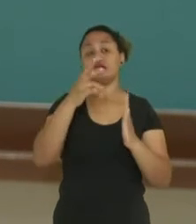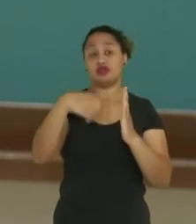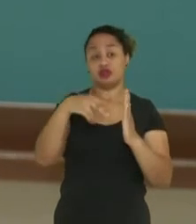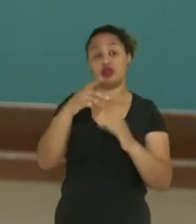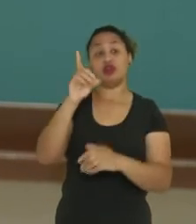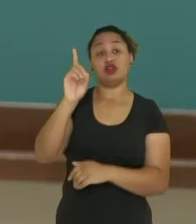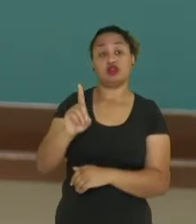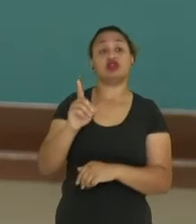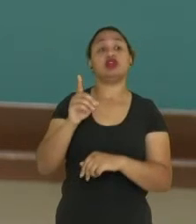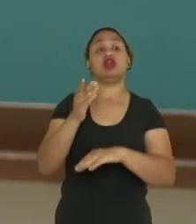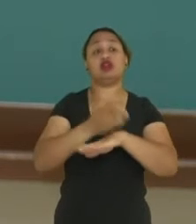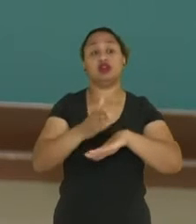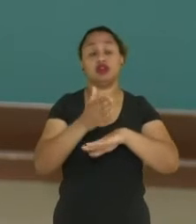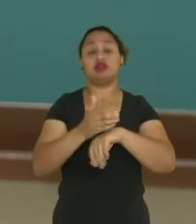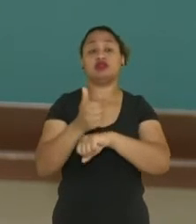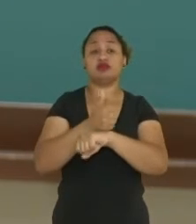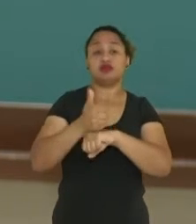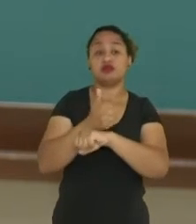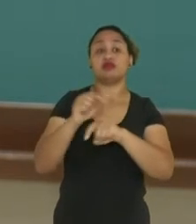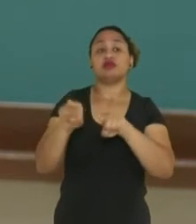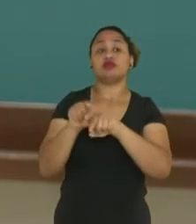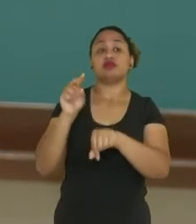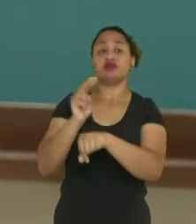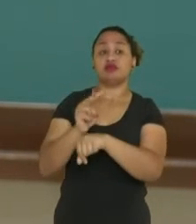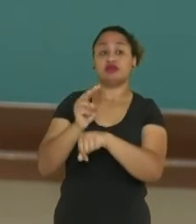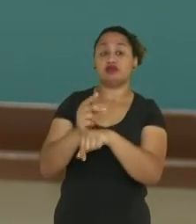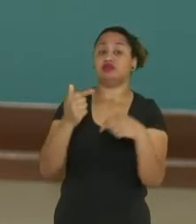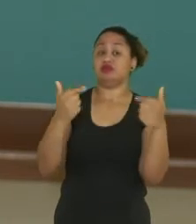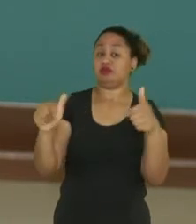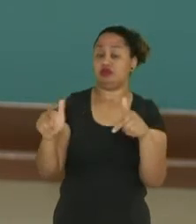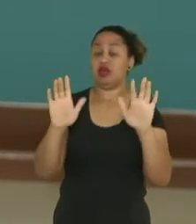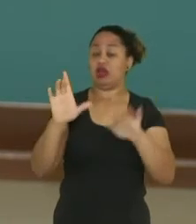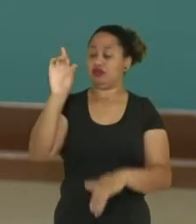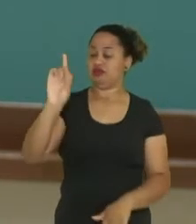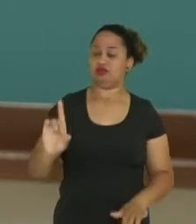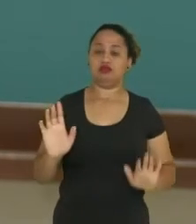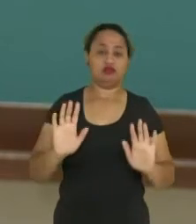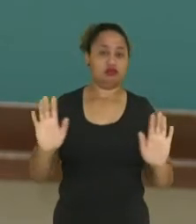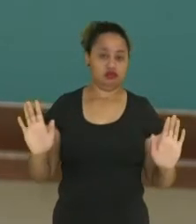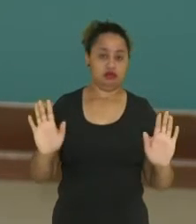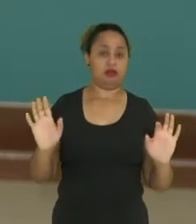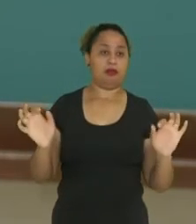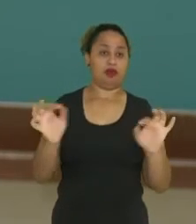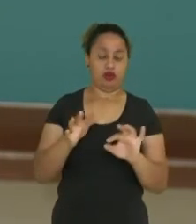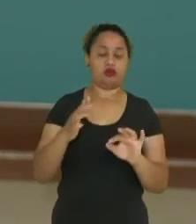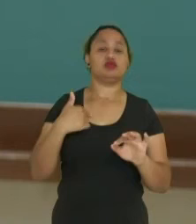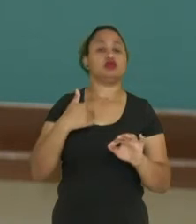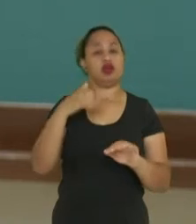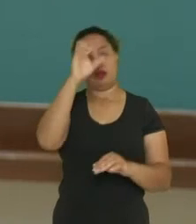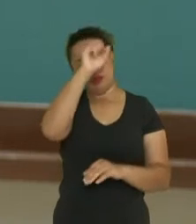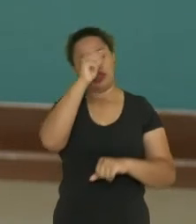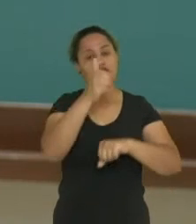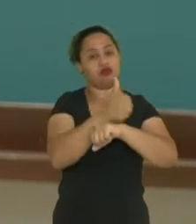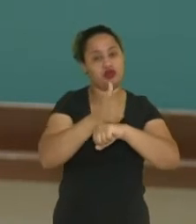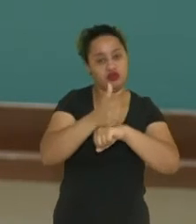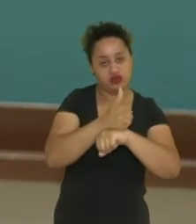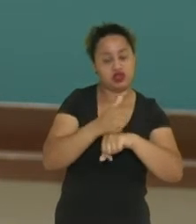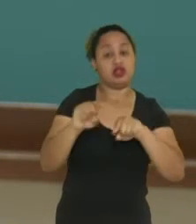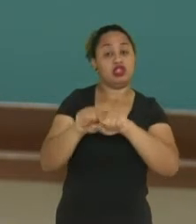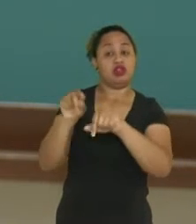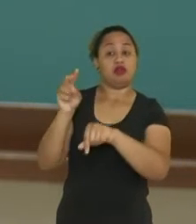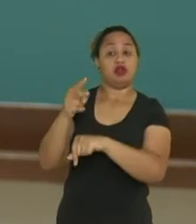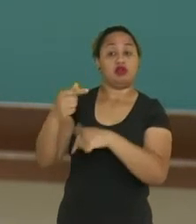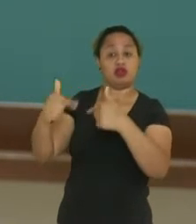à profissionalização e à proteção no trabalho. Esse é o direito. A profissionalização e a uma proteção no